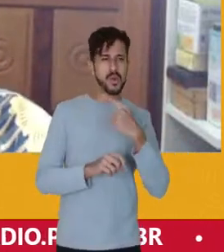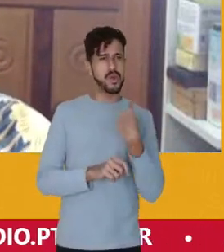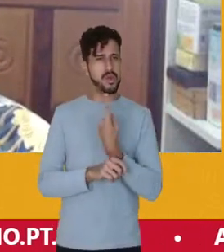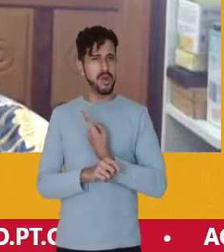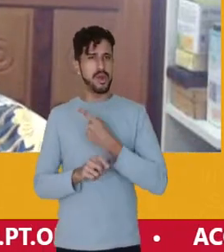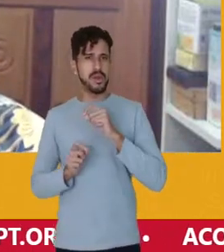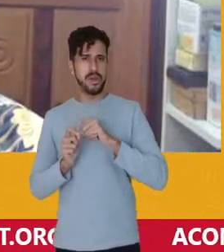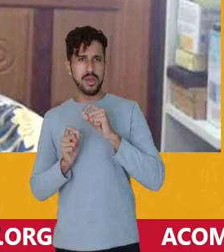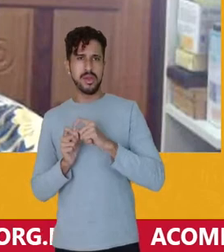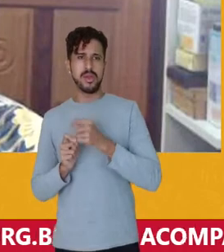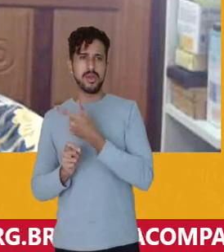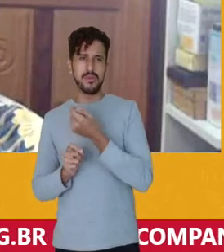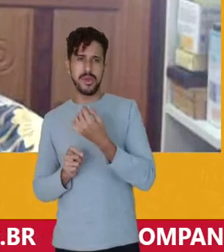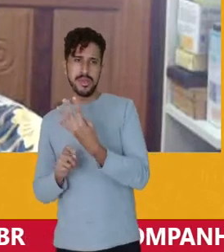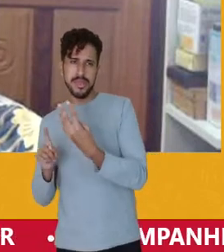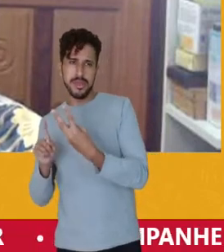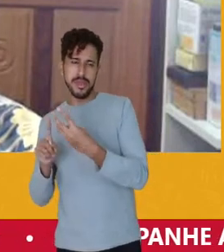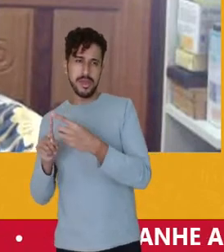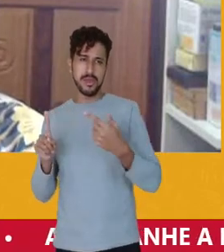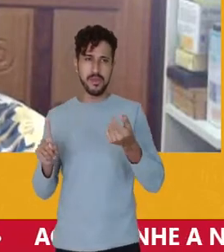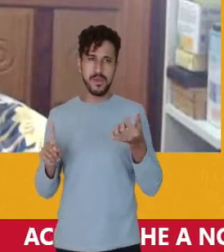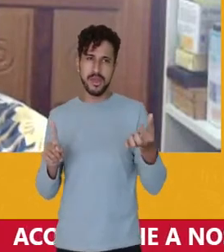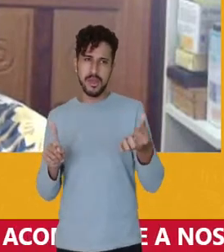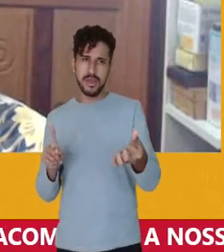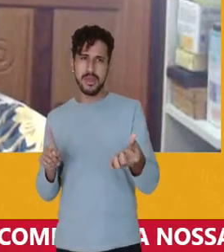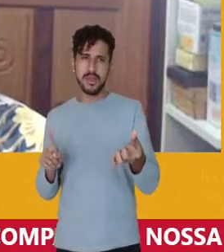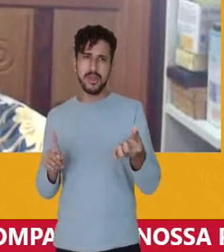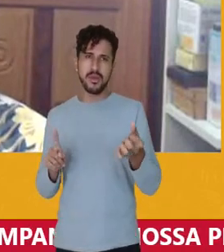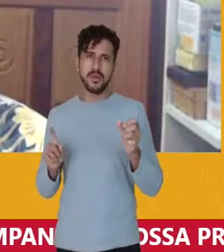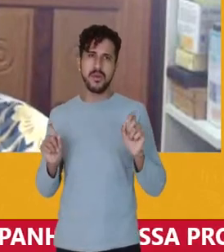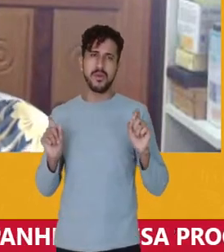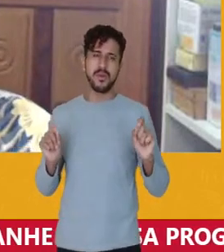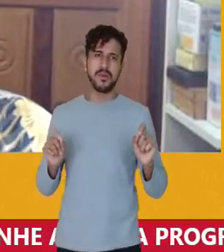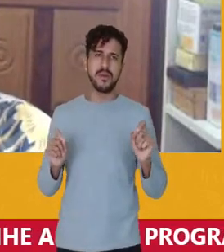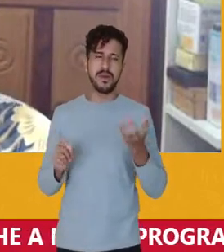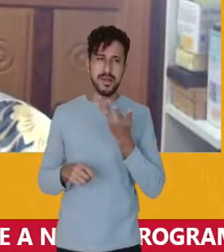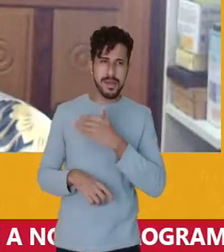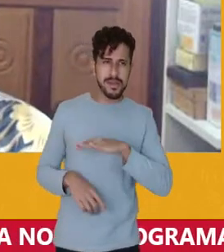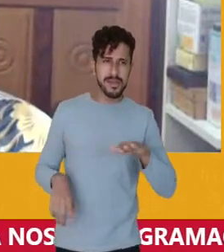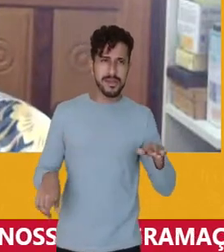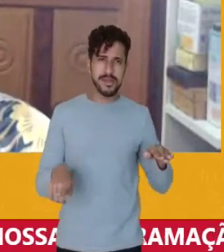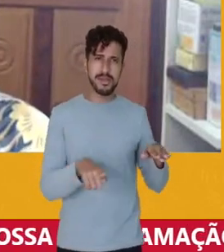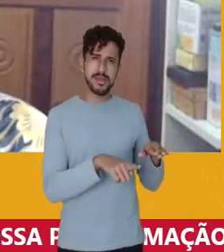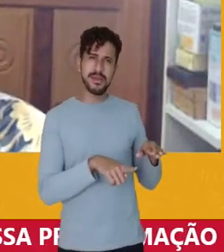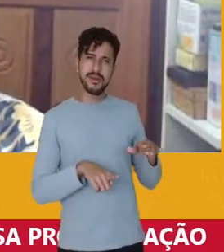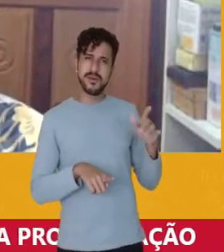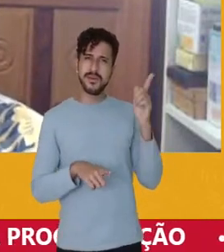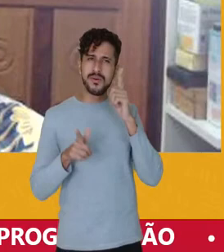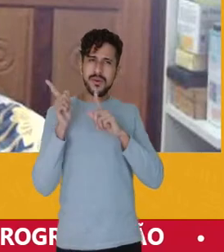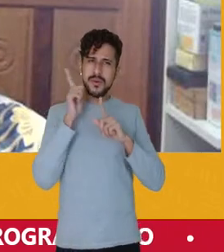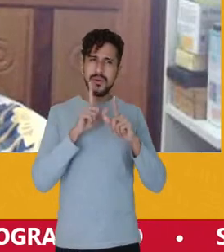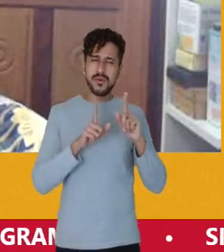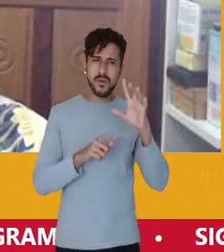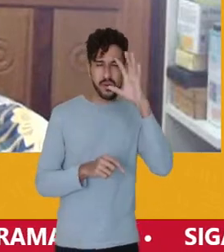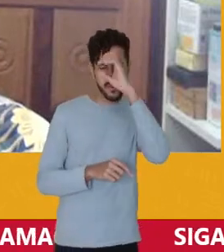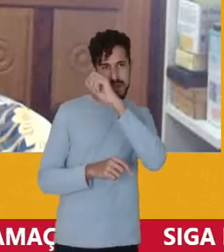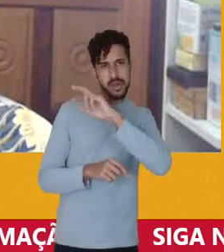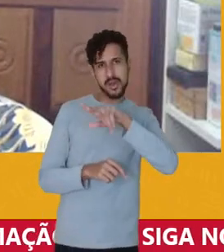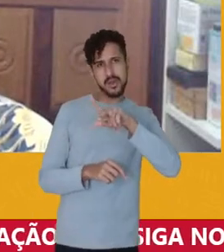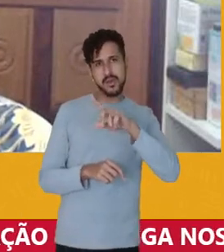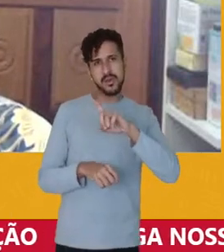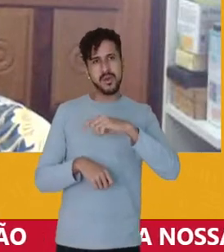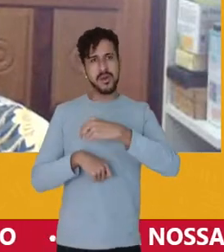efetivamos de 2003 a 2016, e que a infância seja considerada não somente